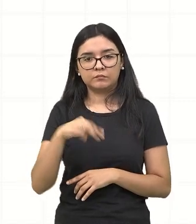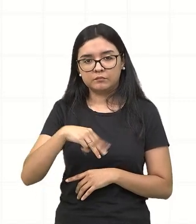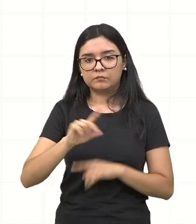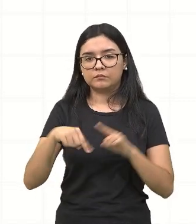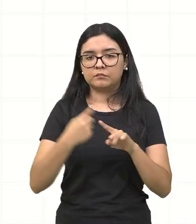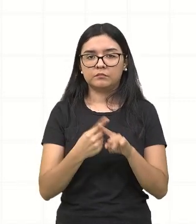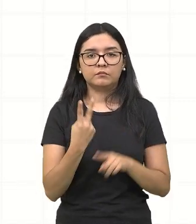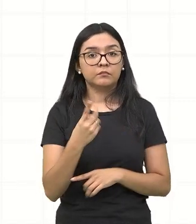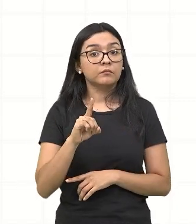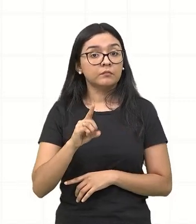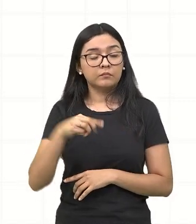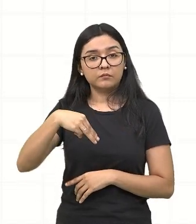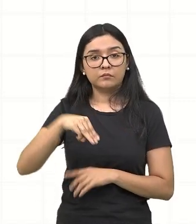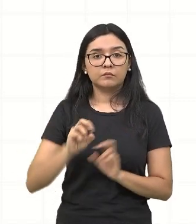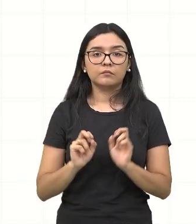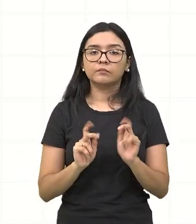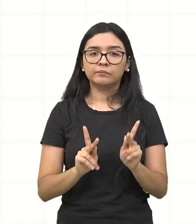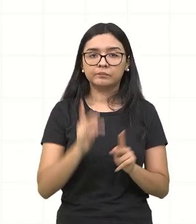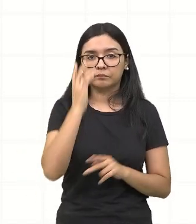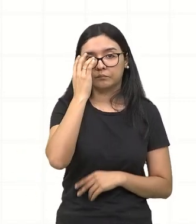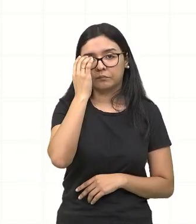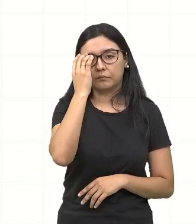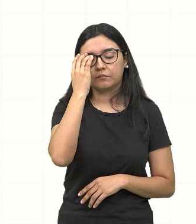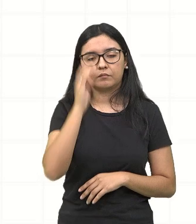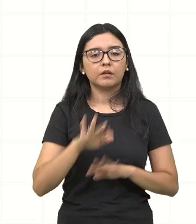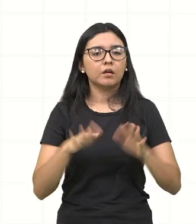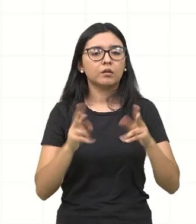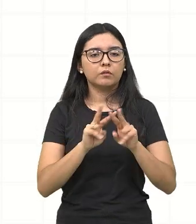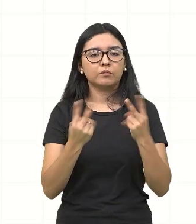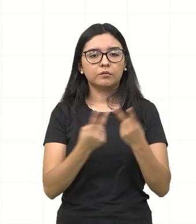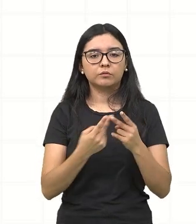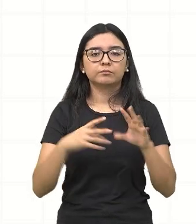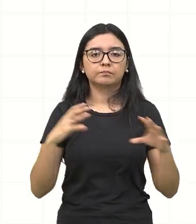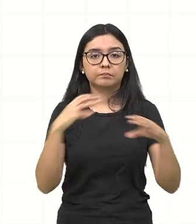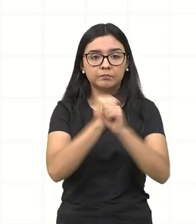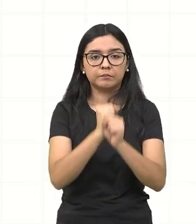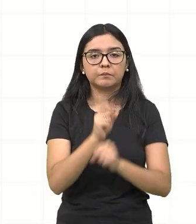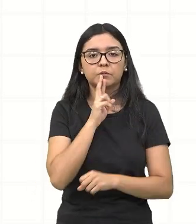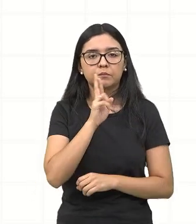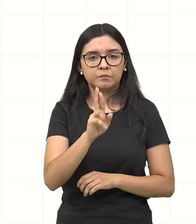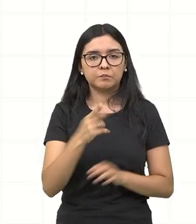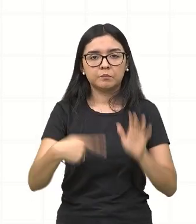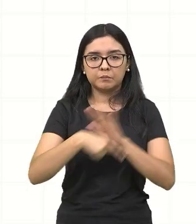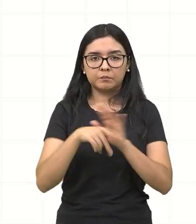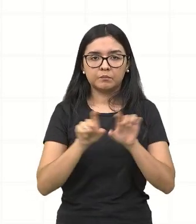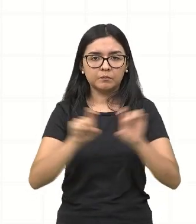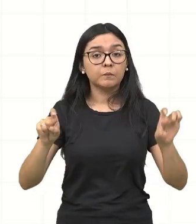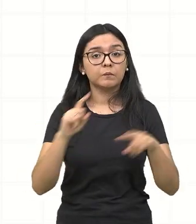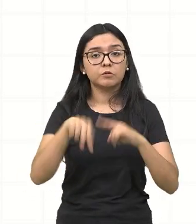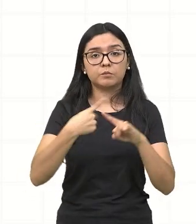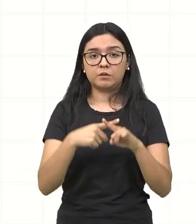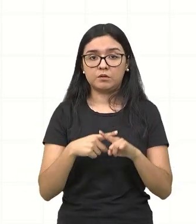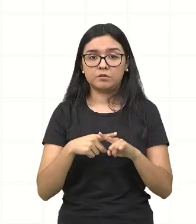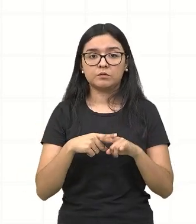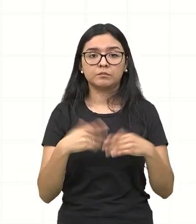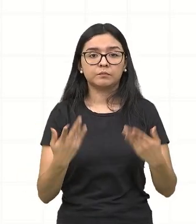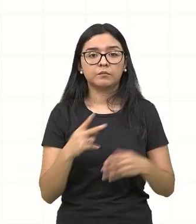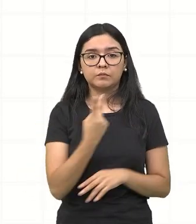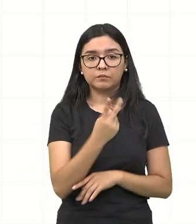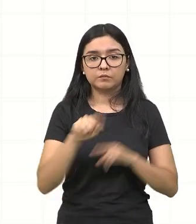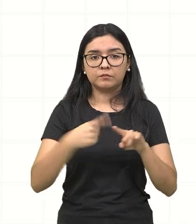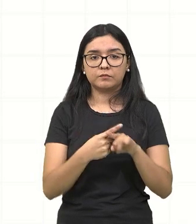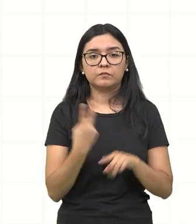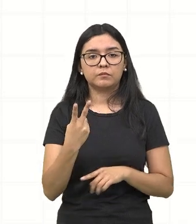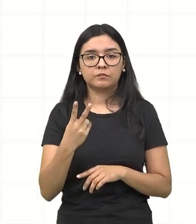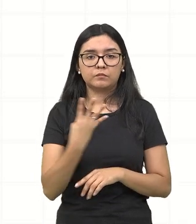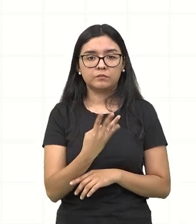2 decímetros. E aí o volume é o resultado dessa multiplicação, tá? 2 vezes 2,